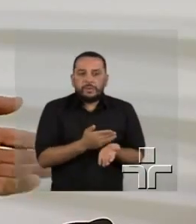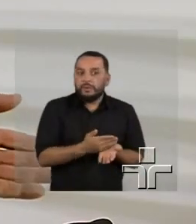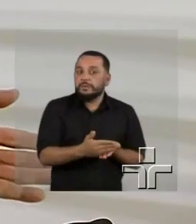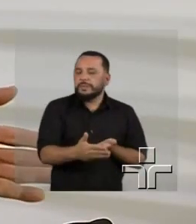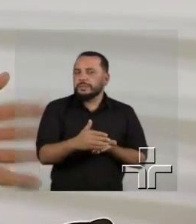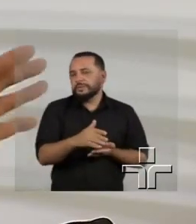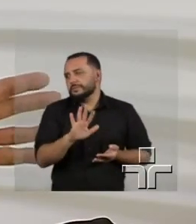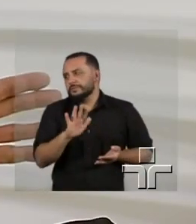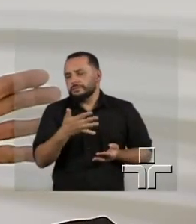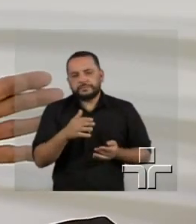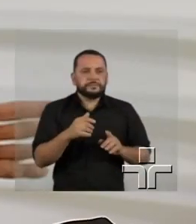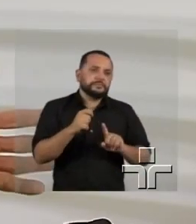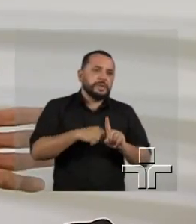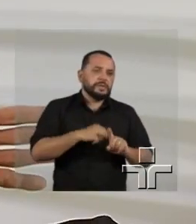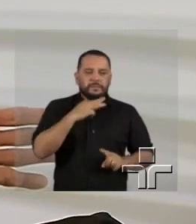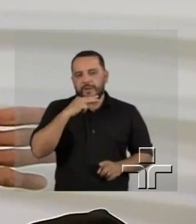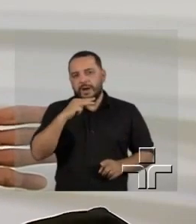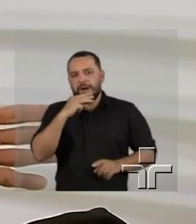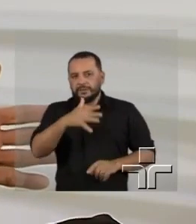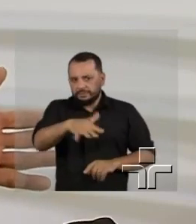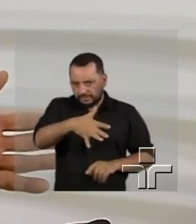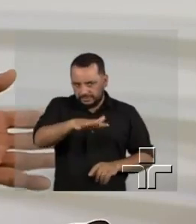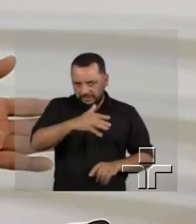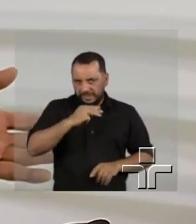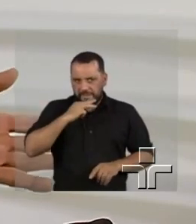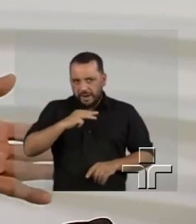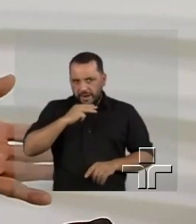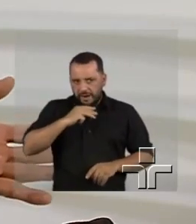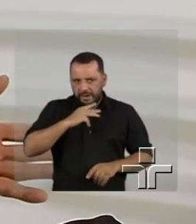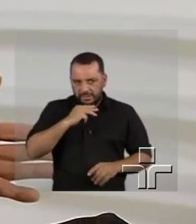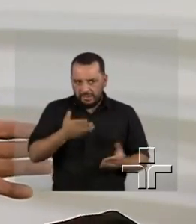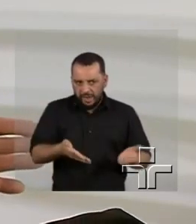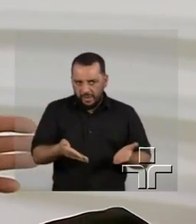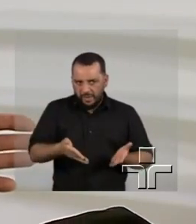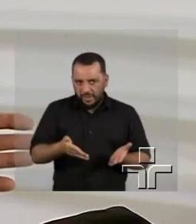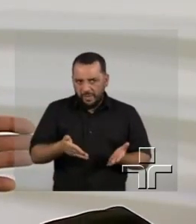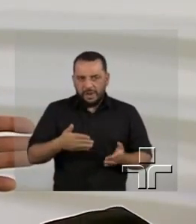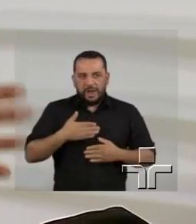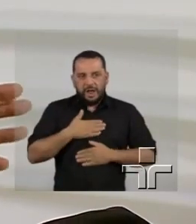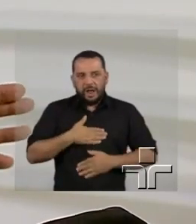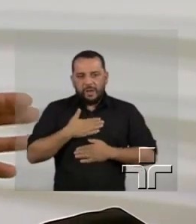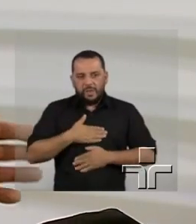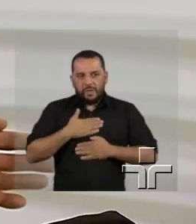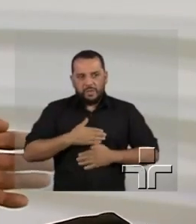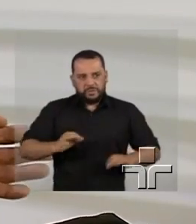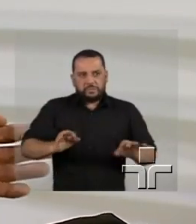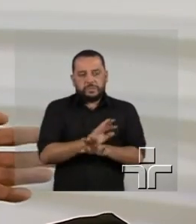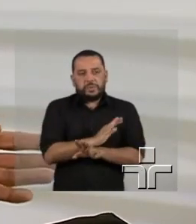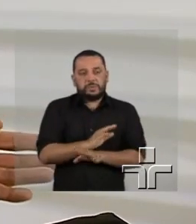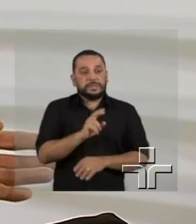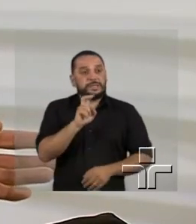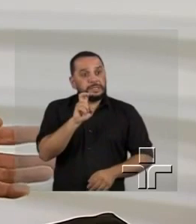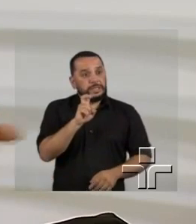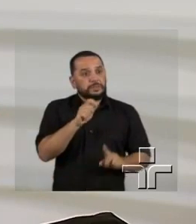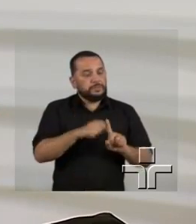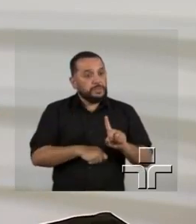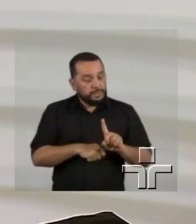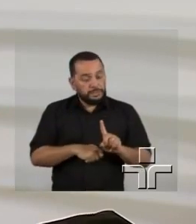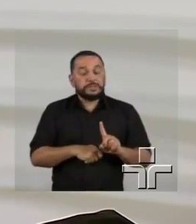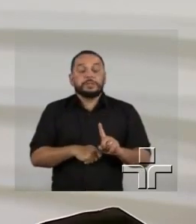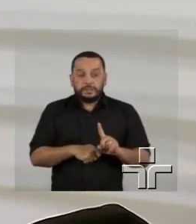algum encontro com deputados, lideranças, etc., em prol da reforma da Previdência? Não, o mérito